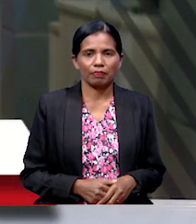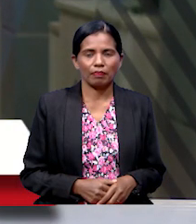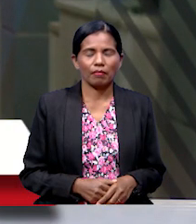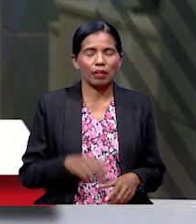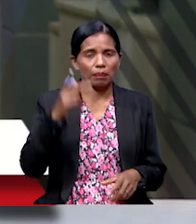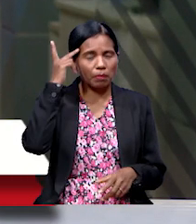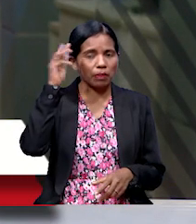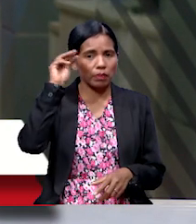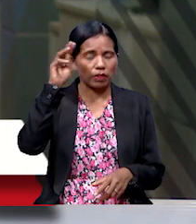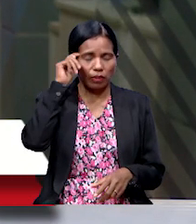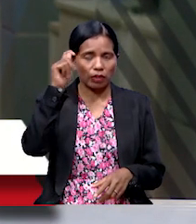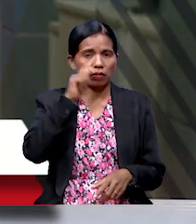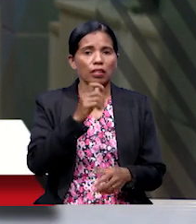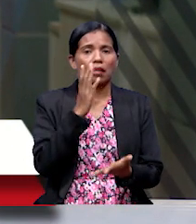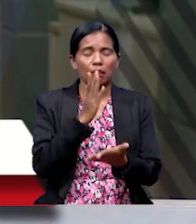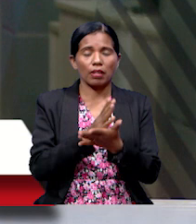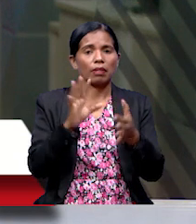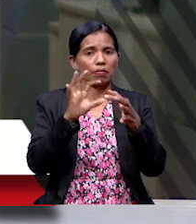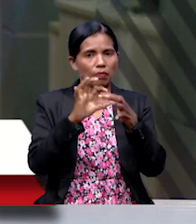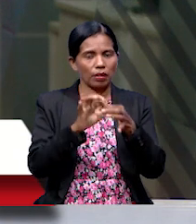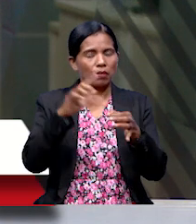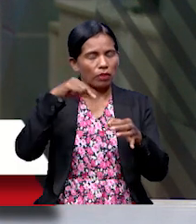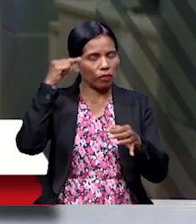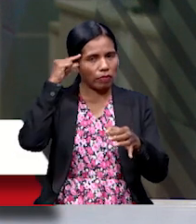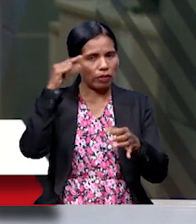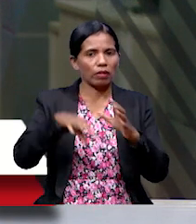Primeiro-Ministro Toromatan Ruak se exonera membro do governo Nainhat.